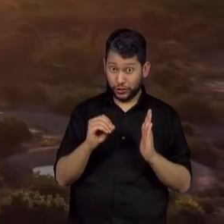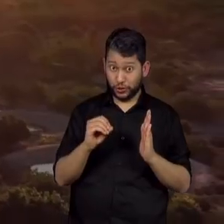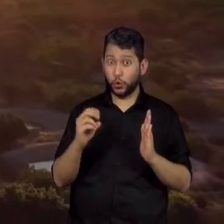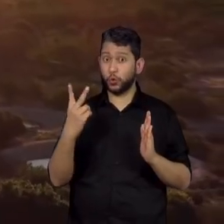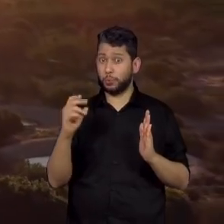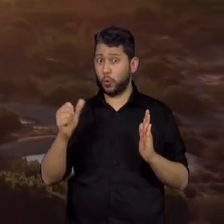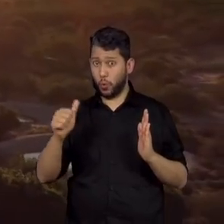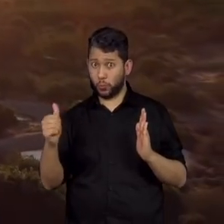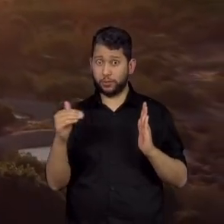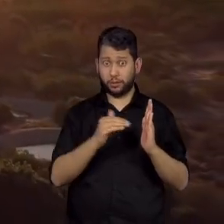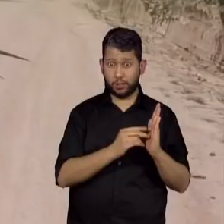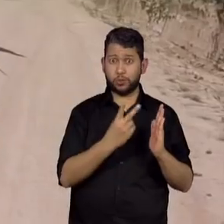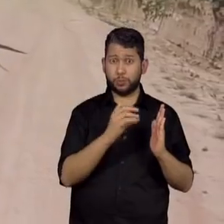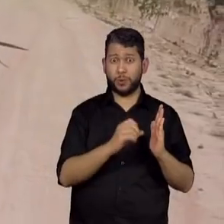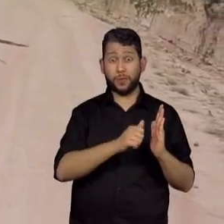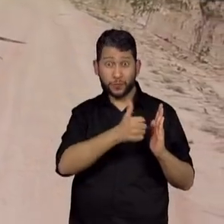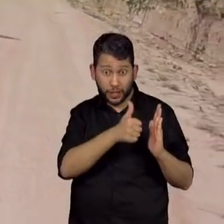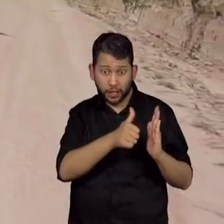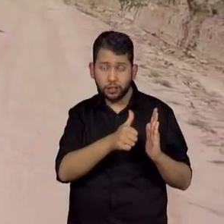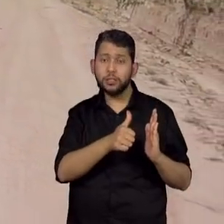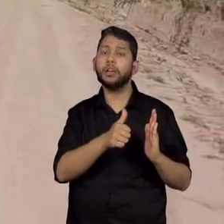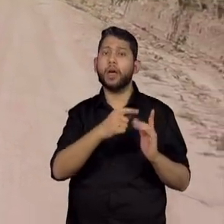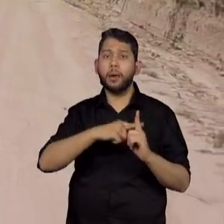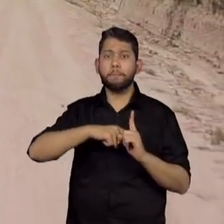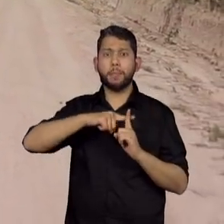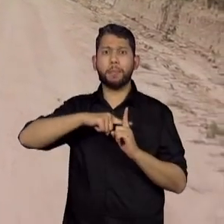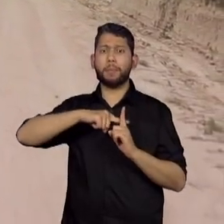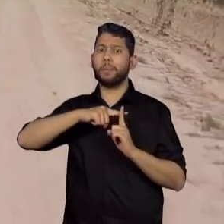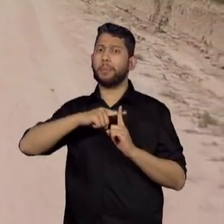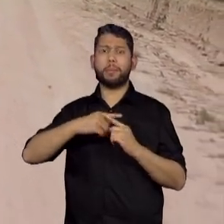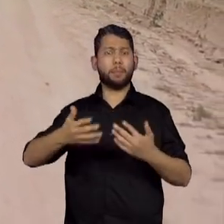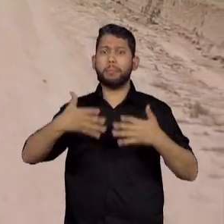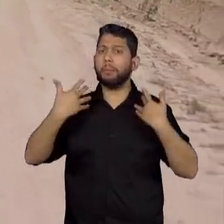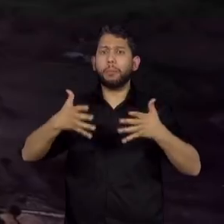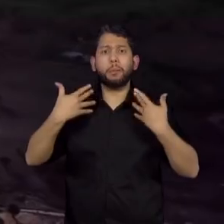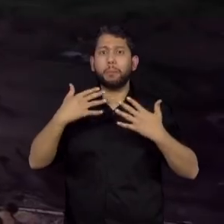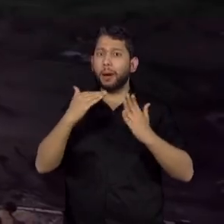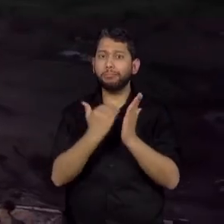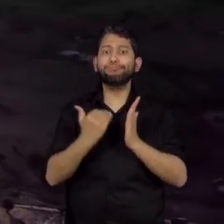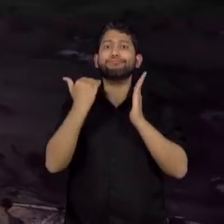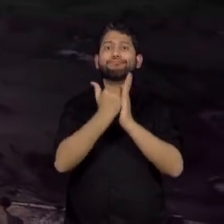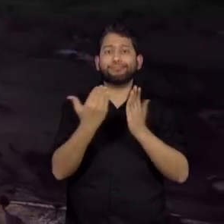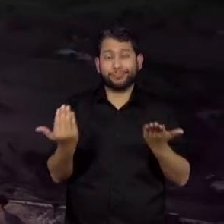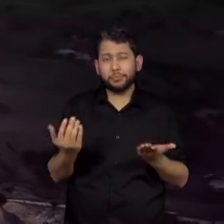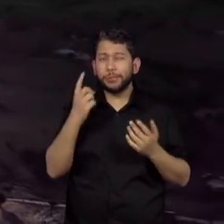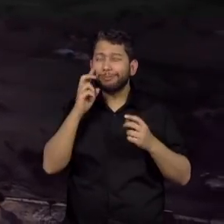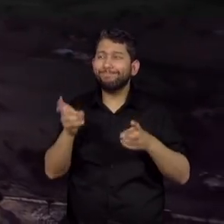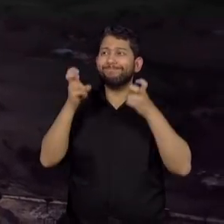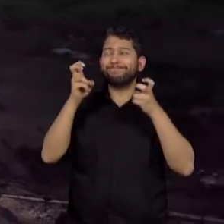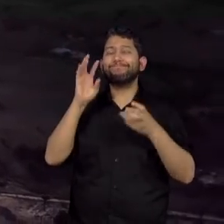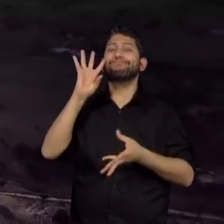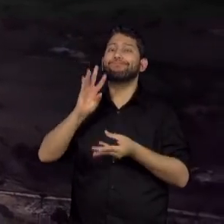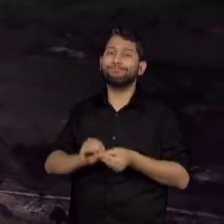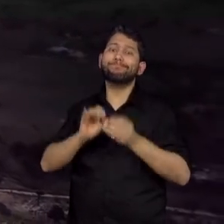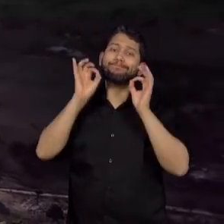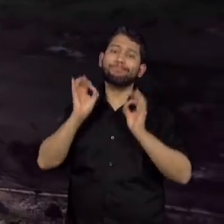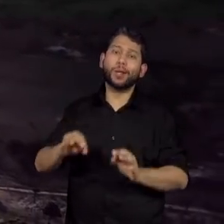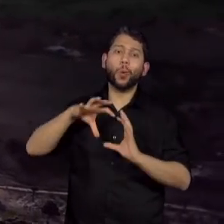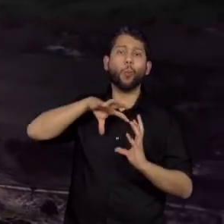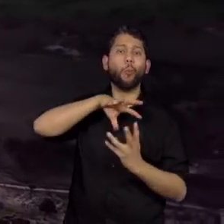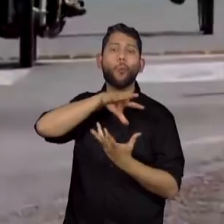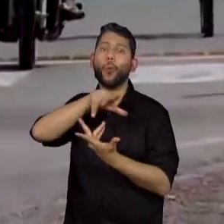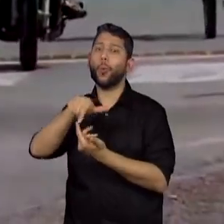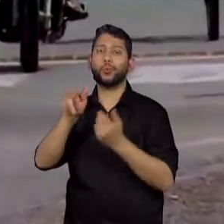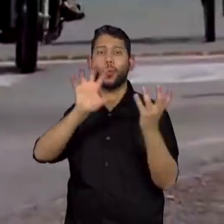década realmente quente. Então, isso já mostra que o clima está mudando a nível global, e em algumas regiões do